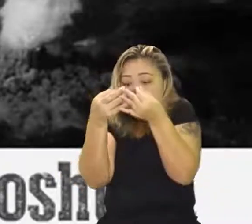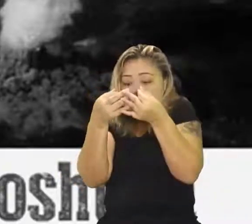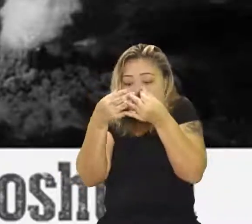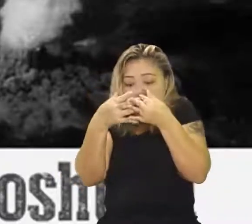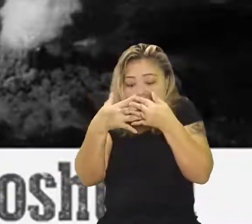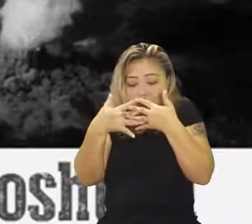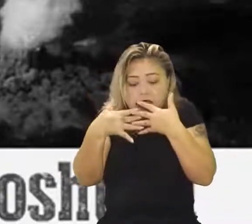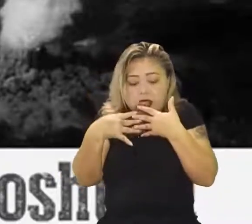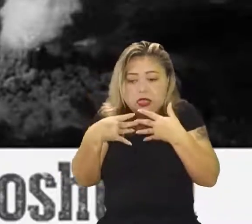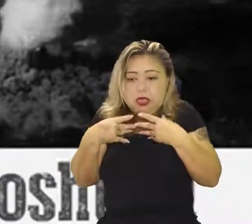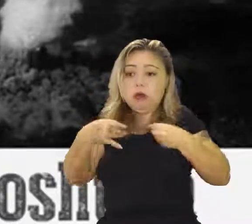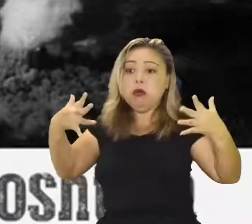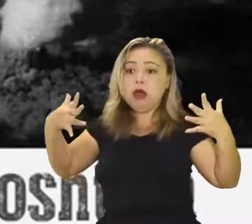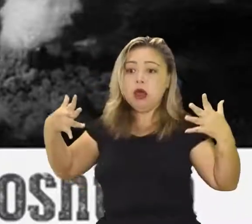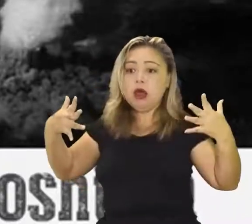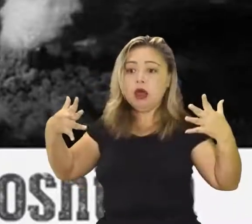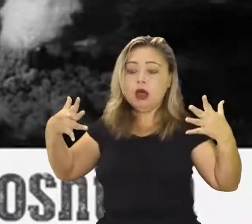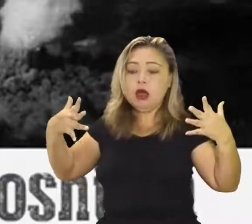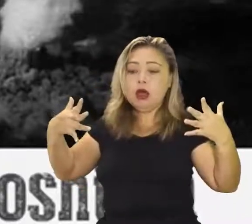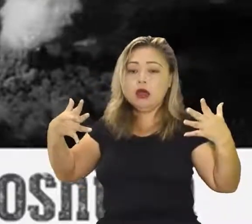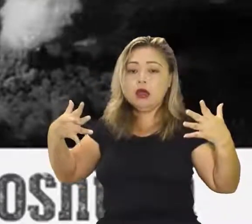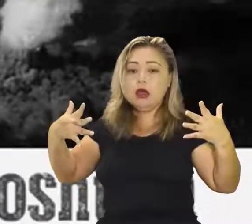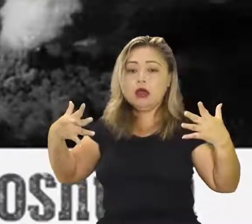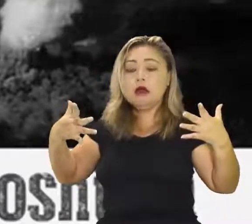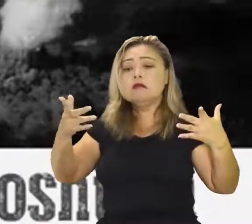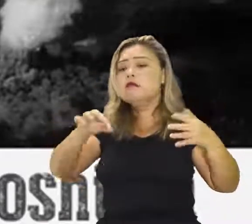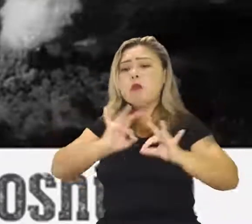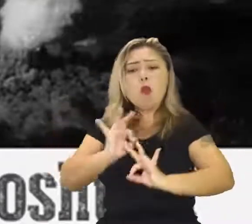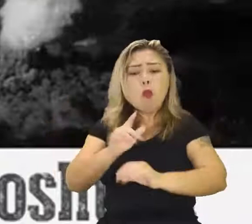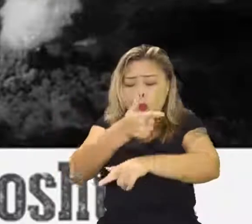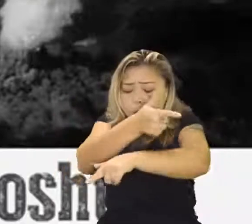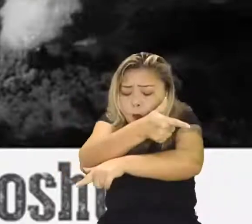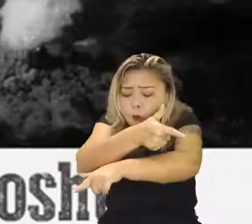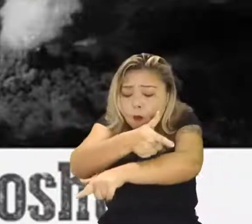se pulverizaram. Não sobrou nada.